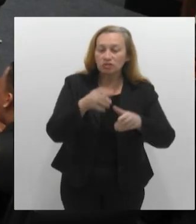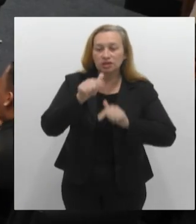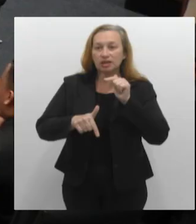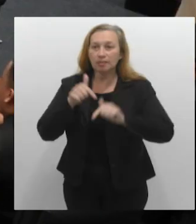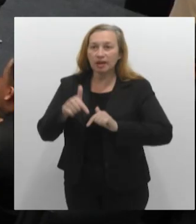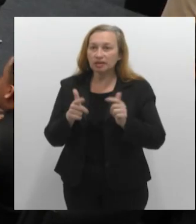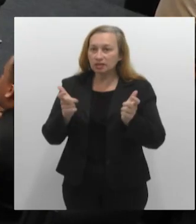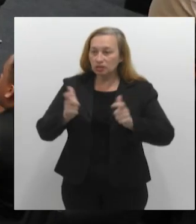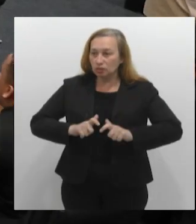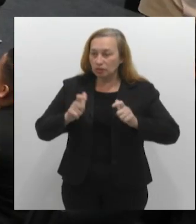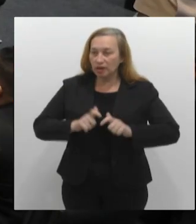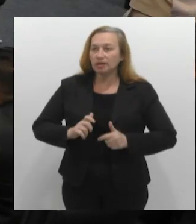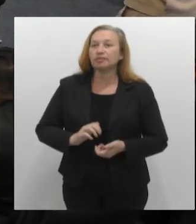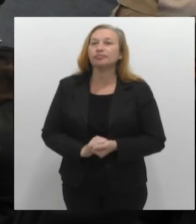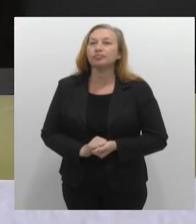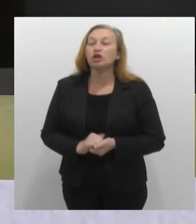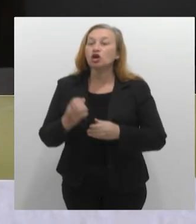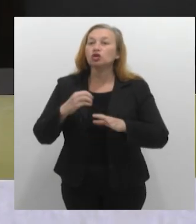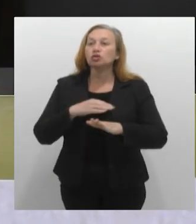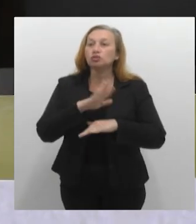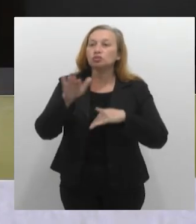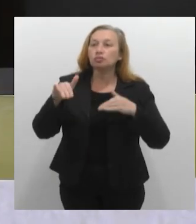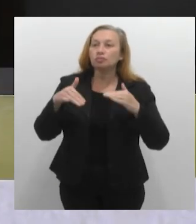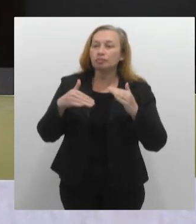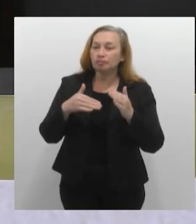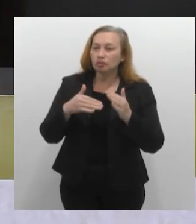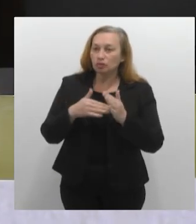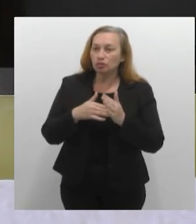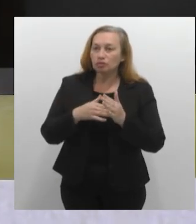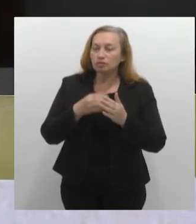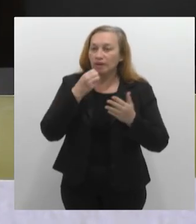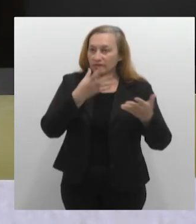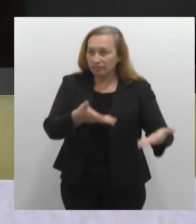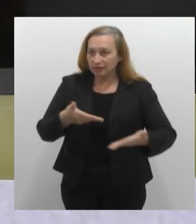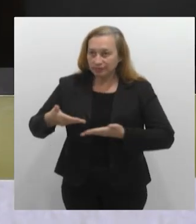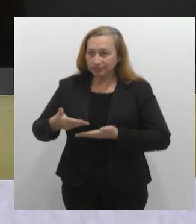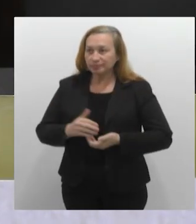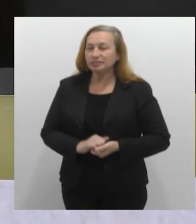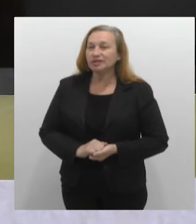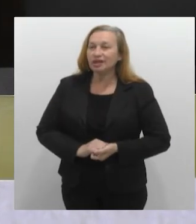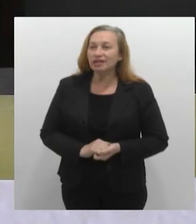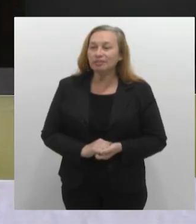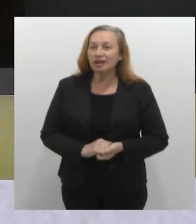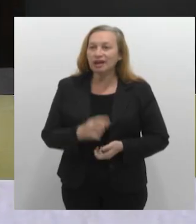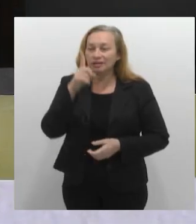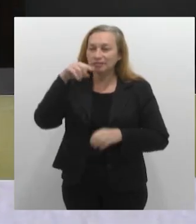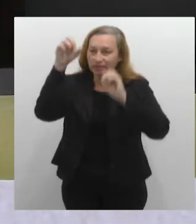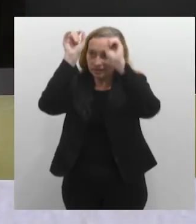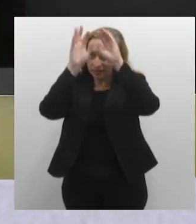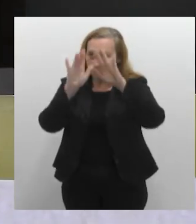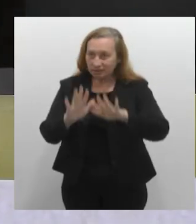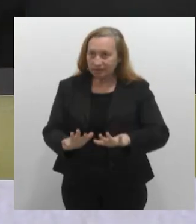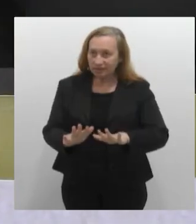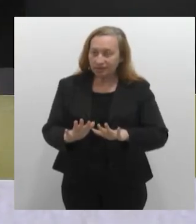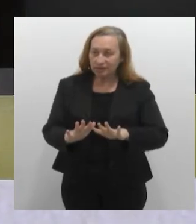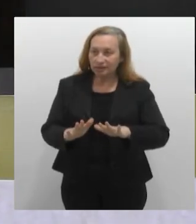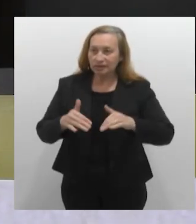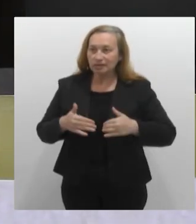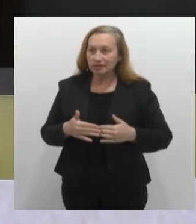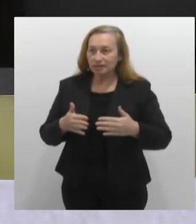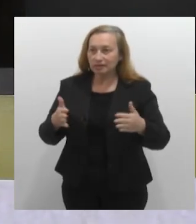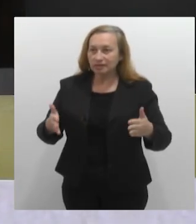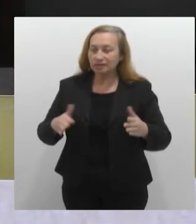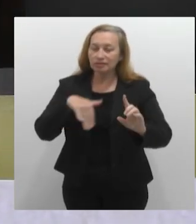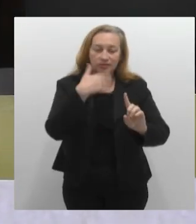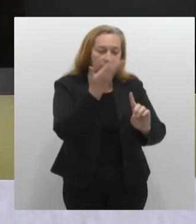aqui. Sejam todos muito bem-vindos. Sob a proteção de Deus, declaro aberta esta sessão